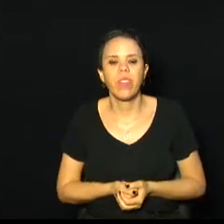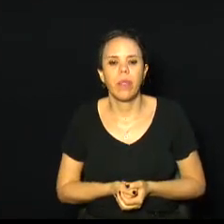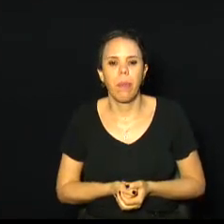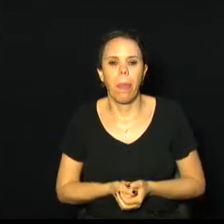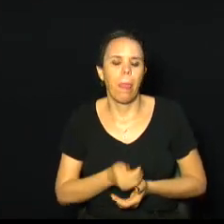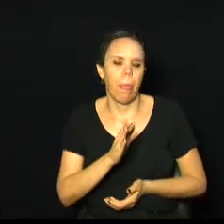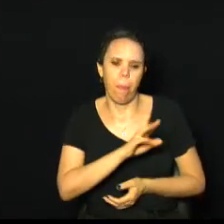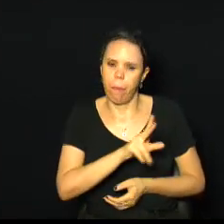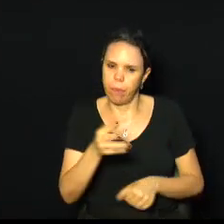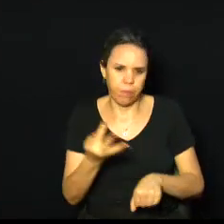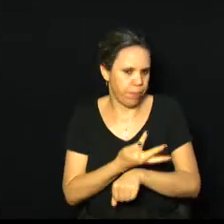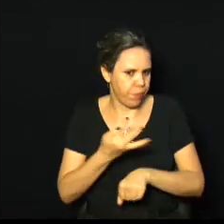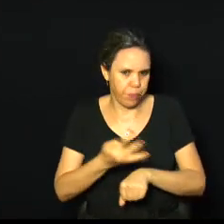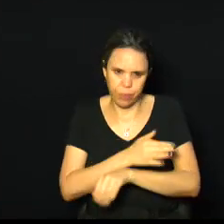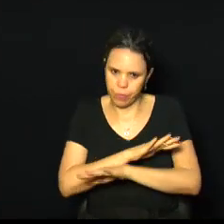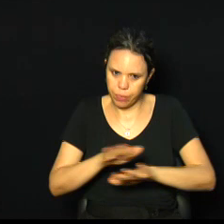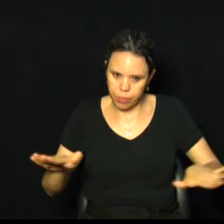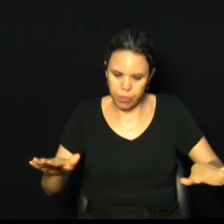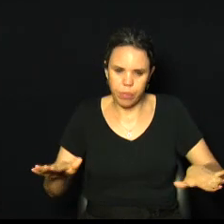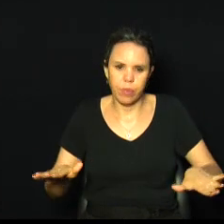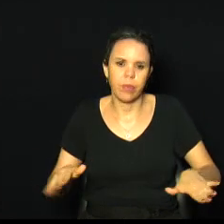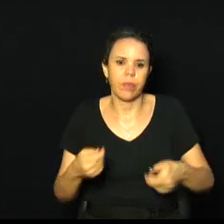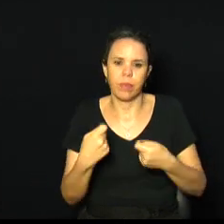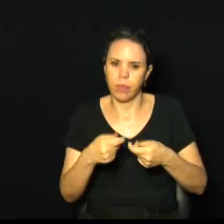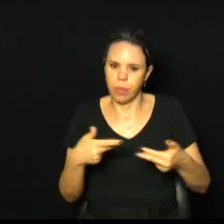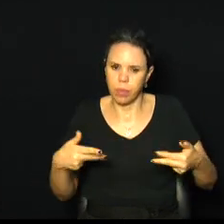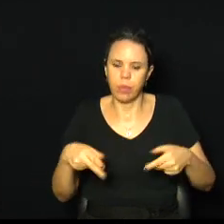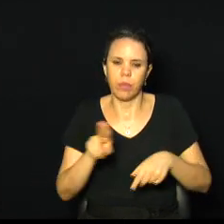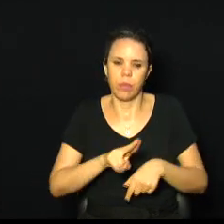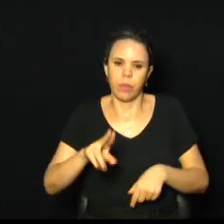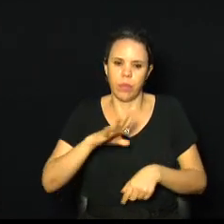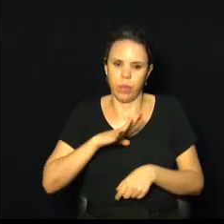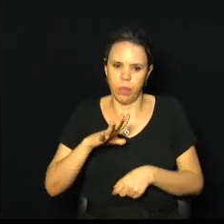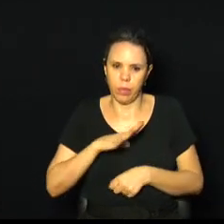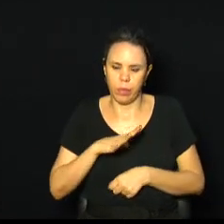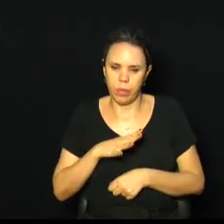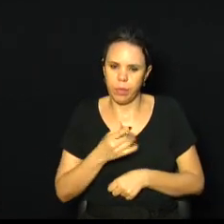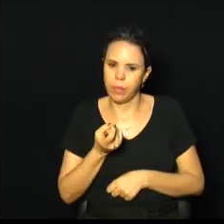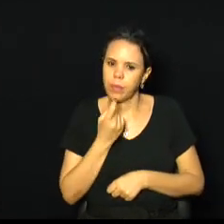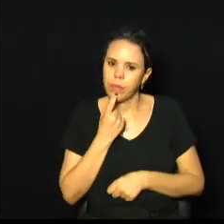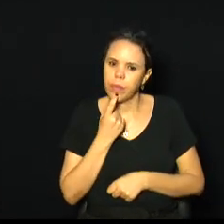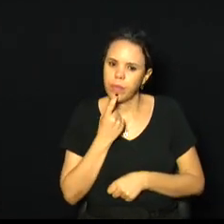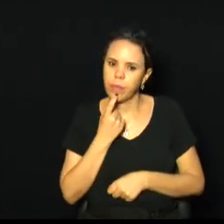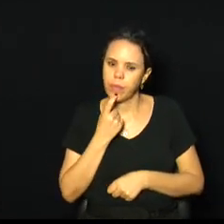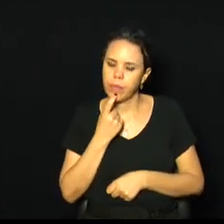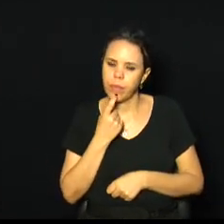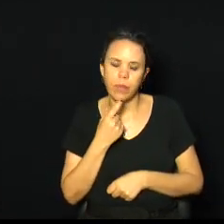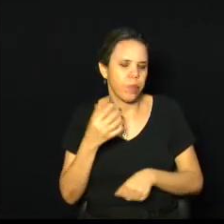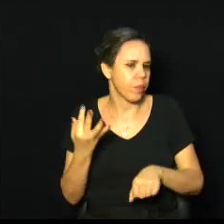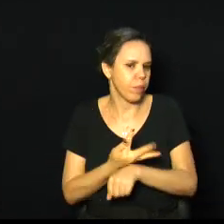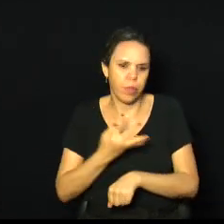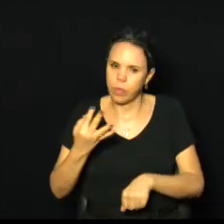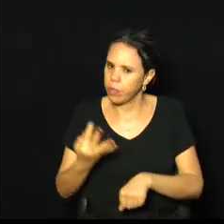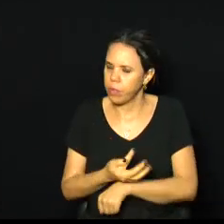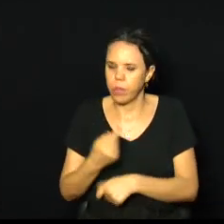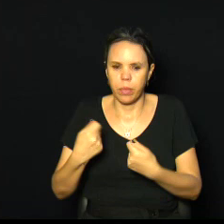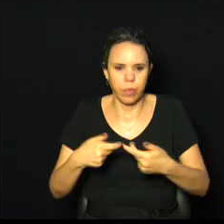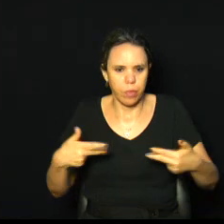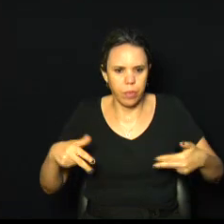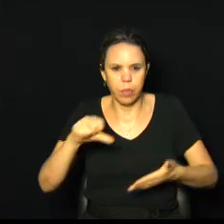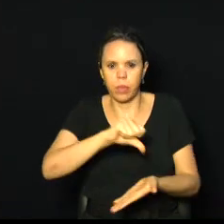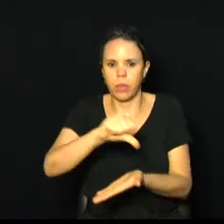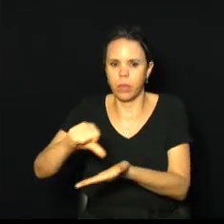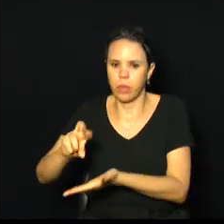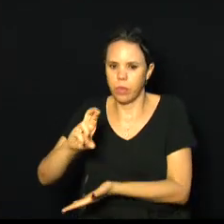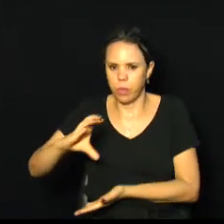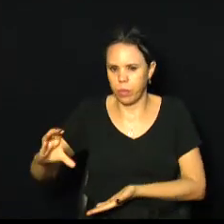já não suporta a nossa demanda na cidade de Campinas, já não suporta a demanda da região